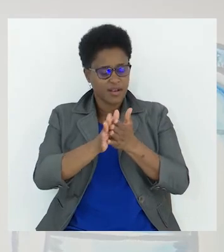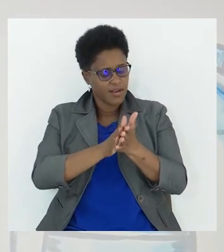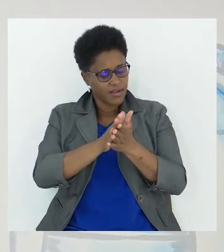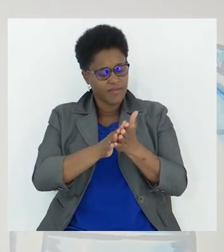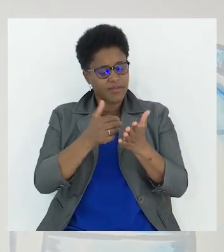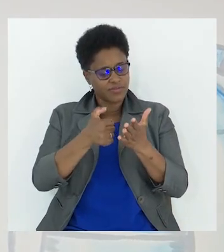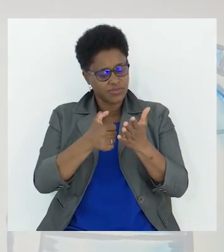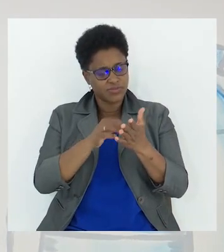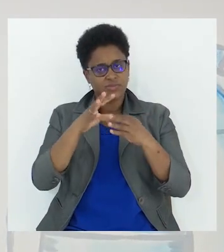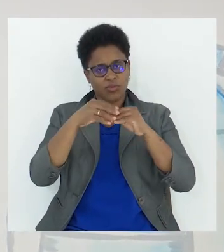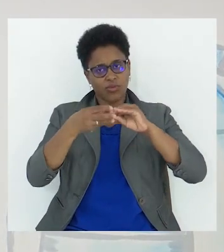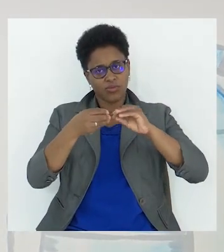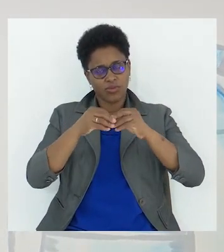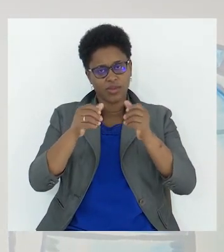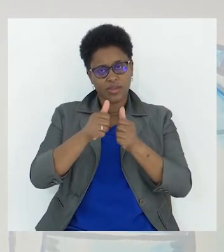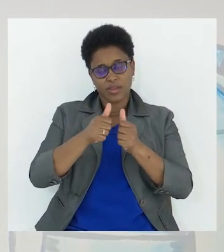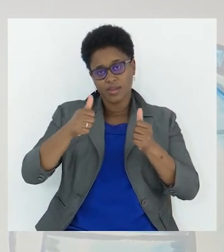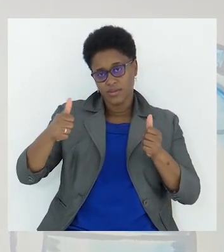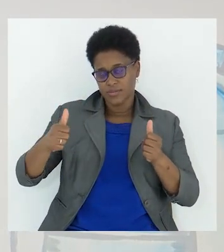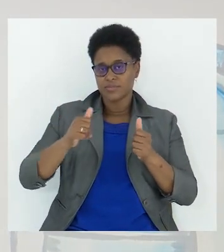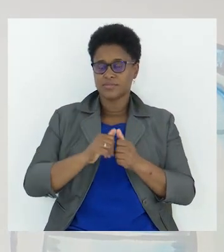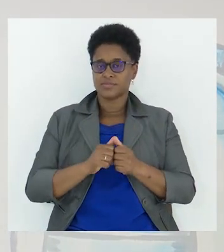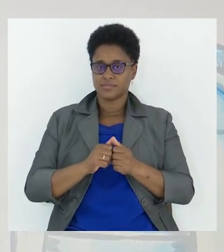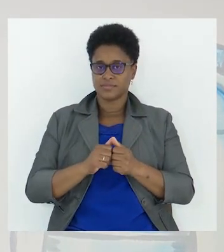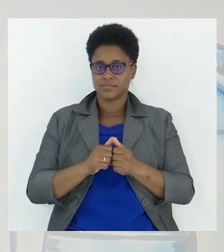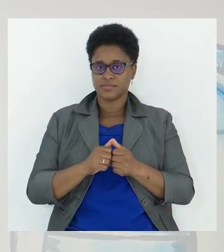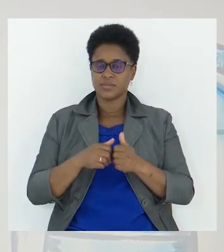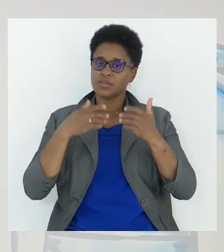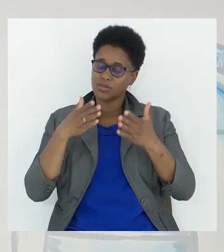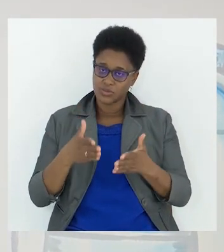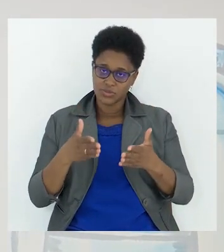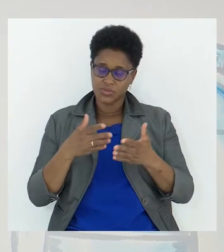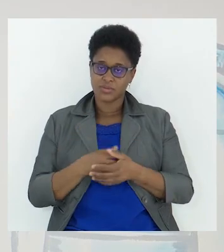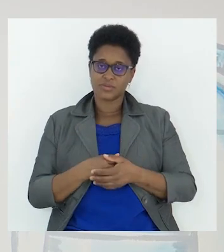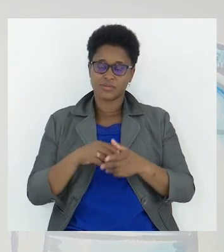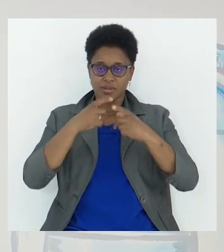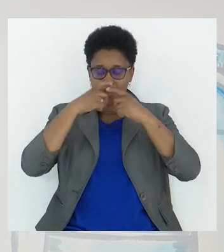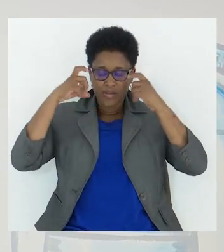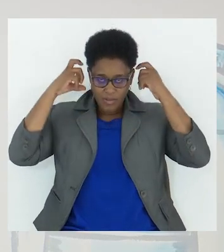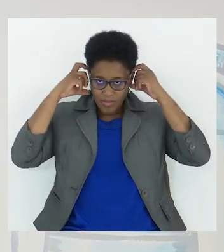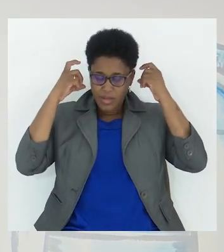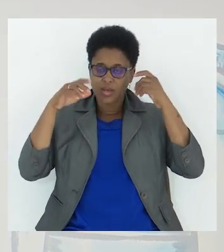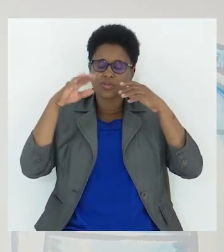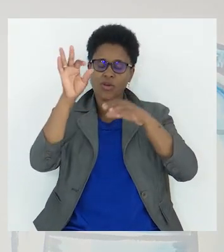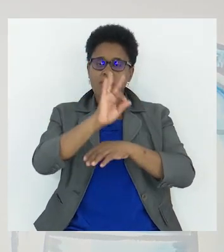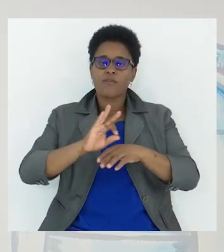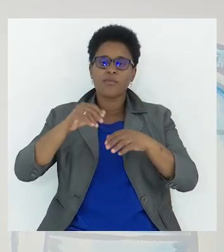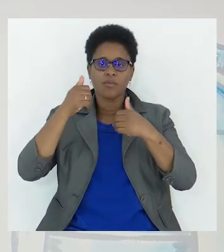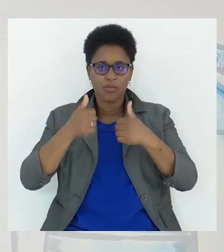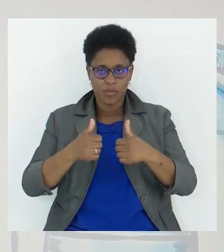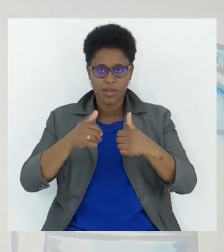Higienizar, manter distanciamento, colaborar com a máscara de uma forma correta